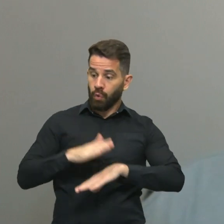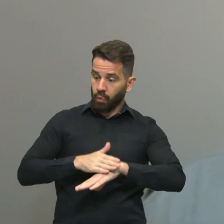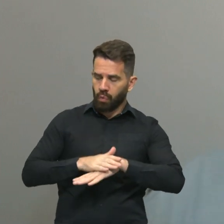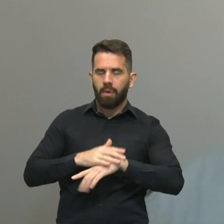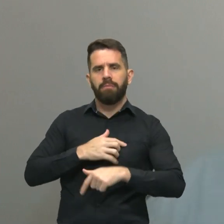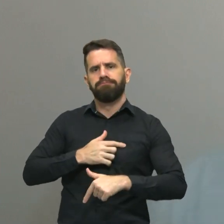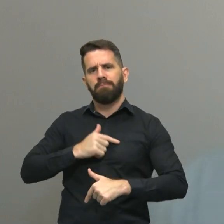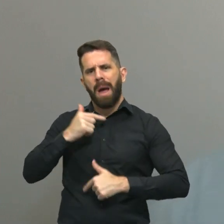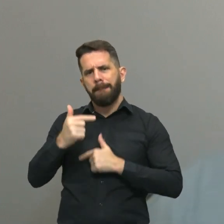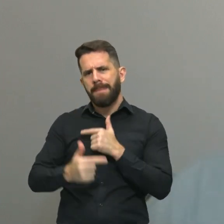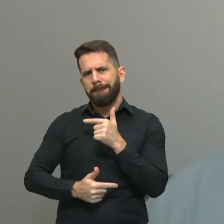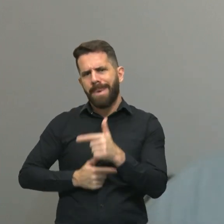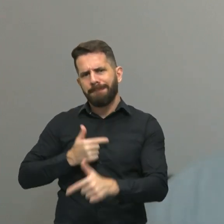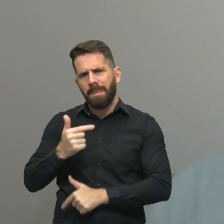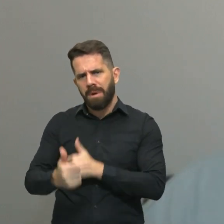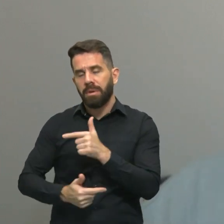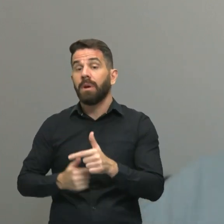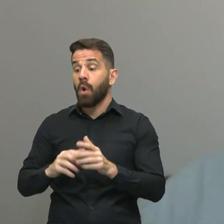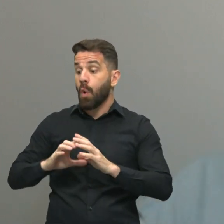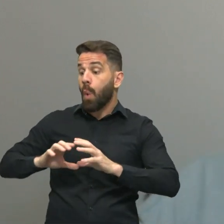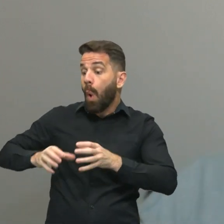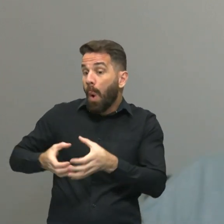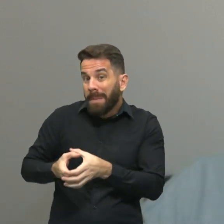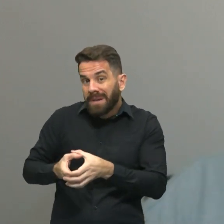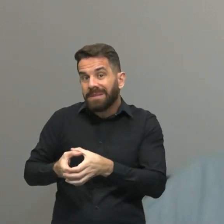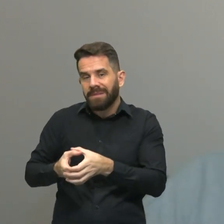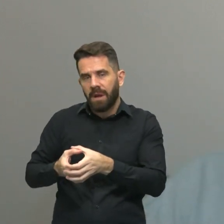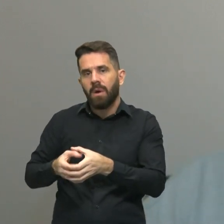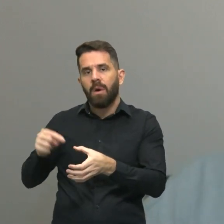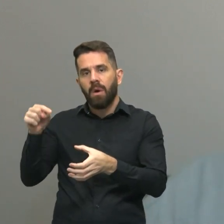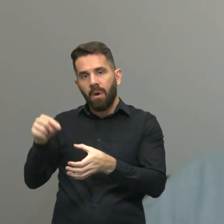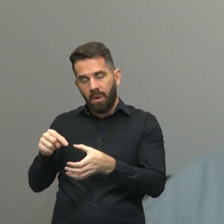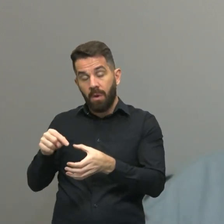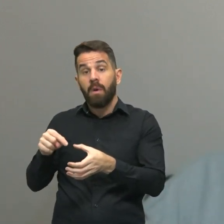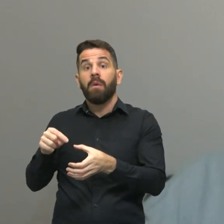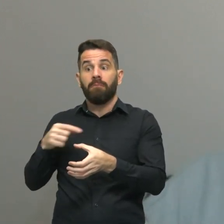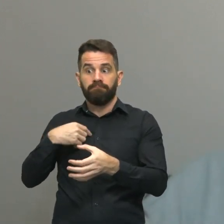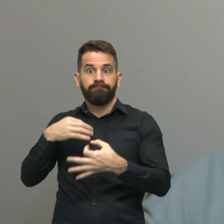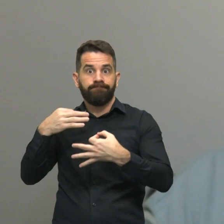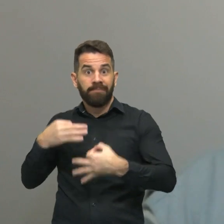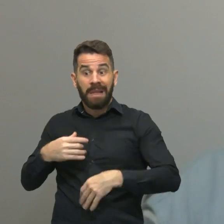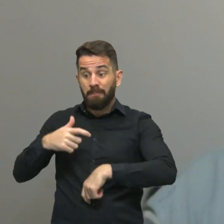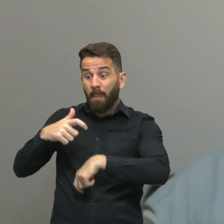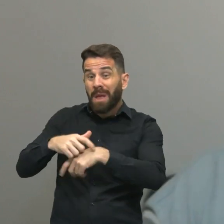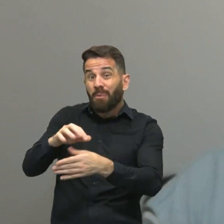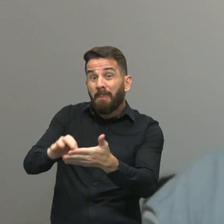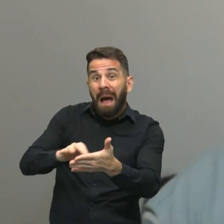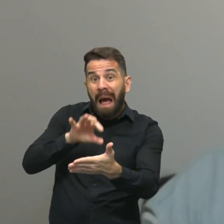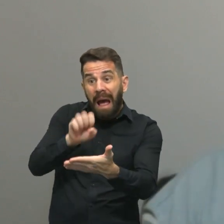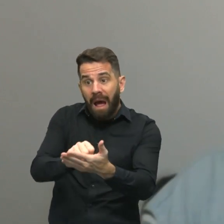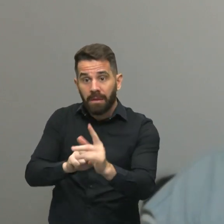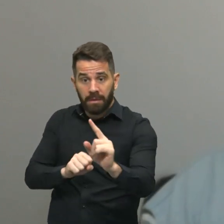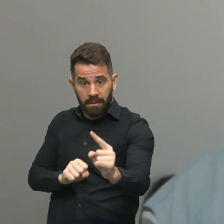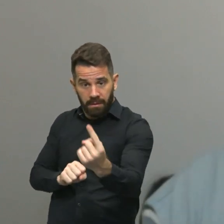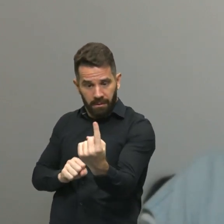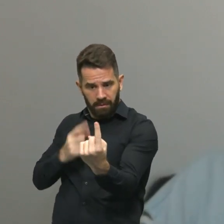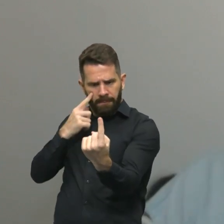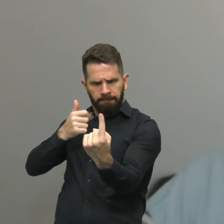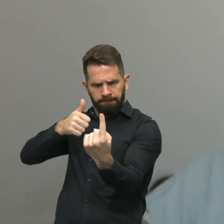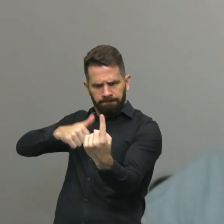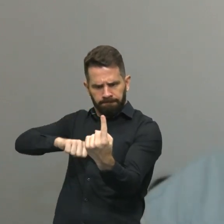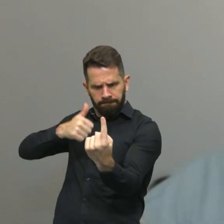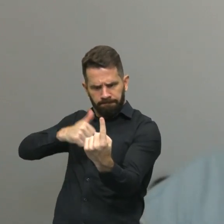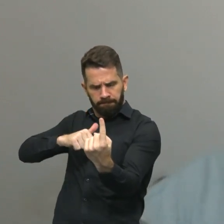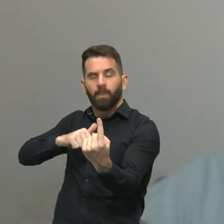trabalhar com a comissão de heteroidentificação direto na matrícula, Hoje nós não temos nenhum processo